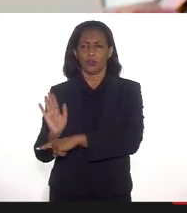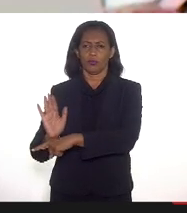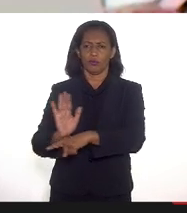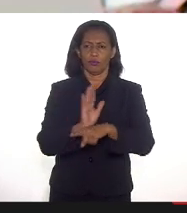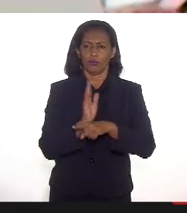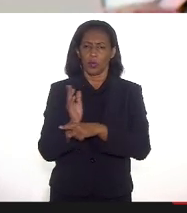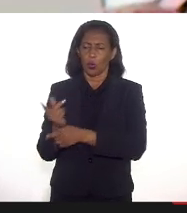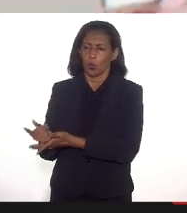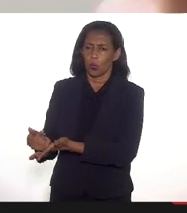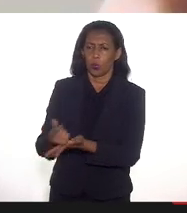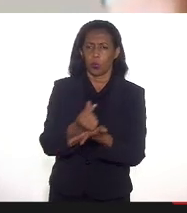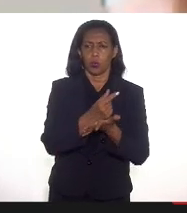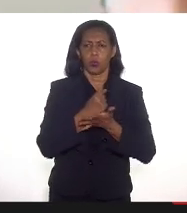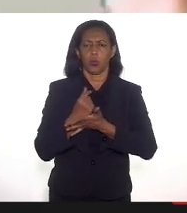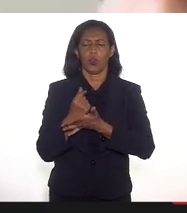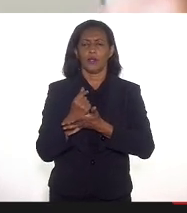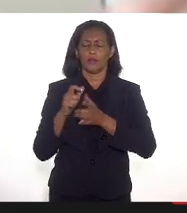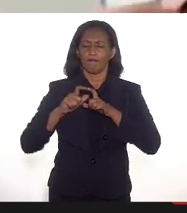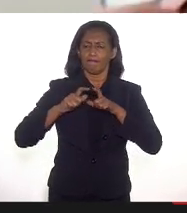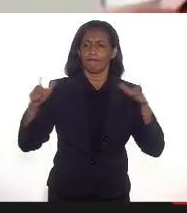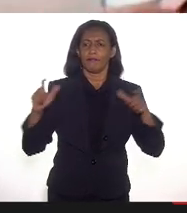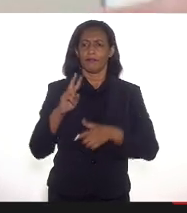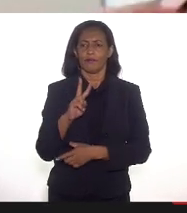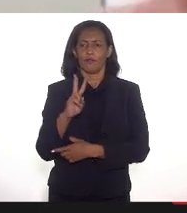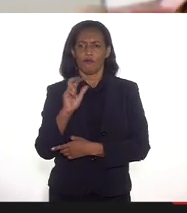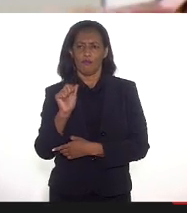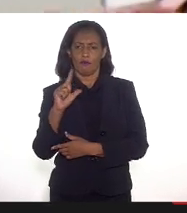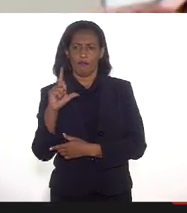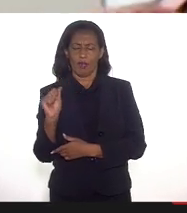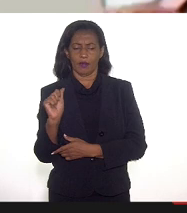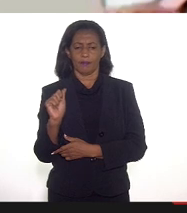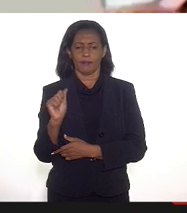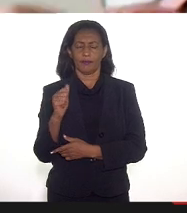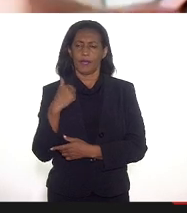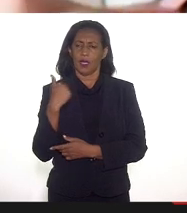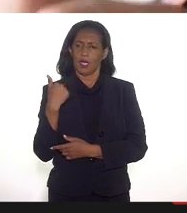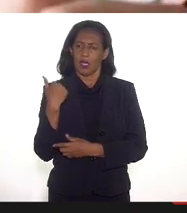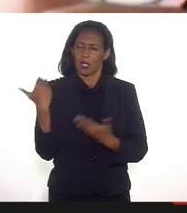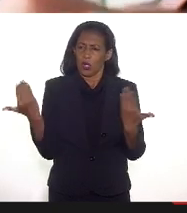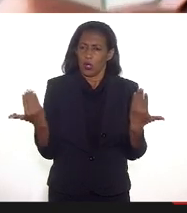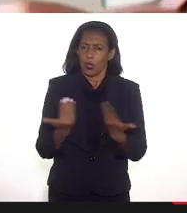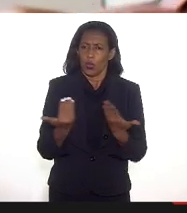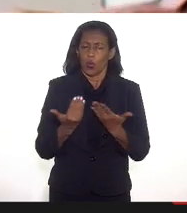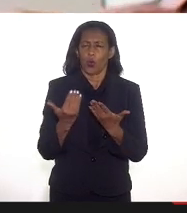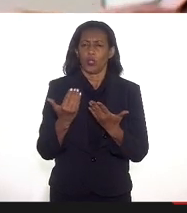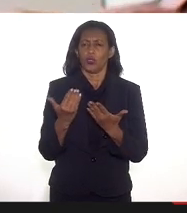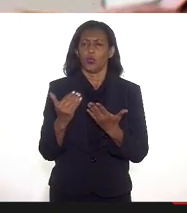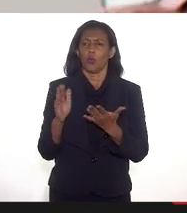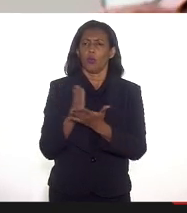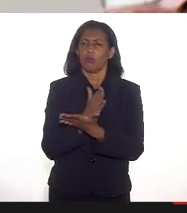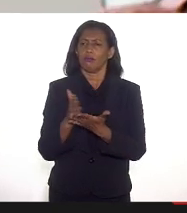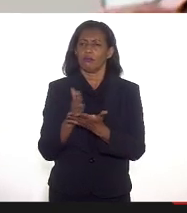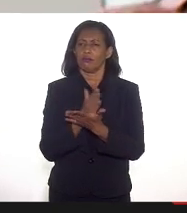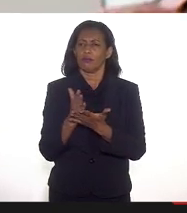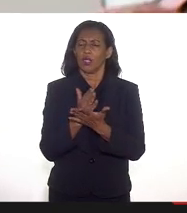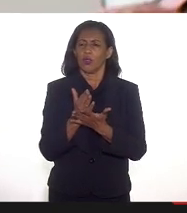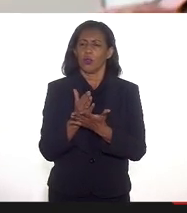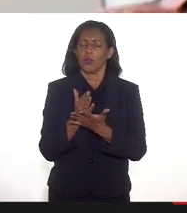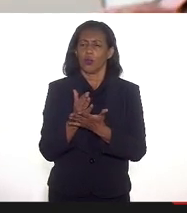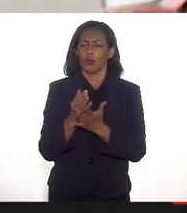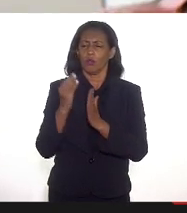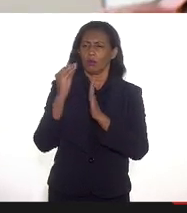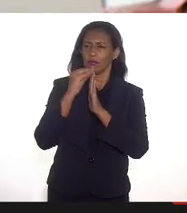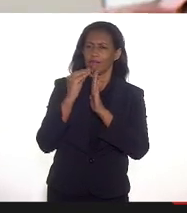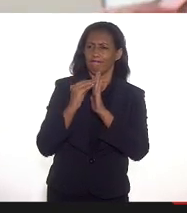orçamento, condições de ampliar as vagas. Então, eu levanto esses elementos como alguns dos elementos que a gente gostaria